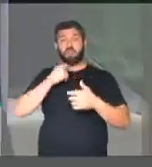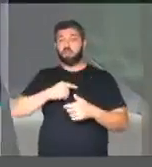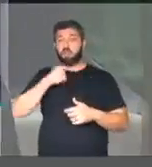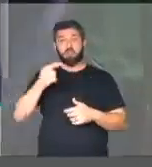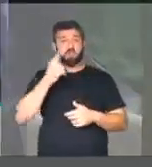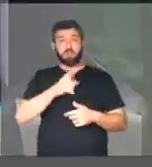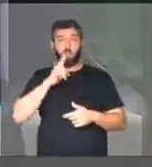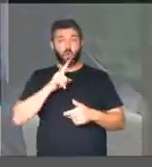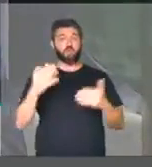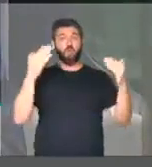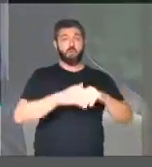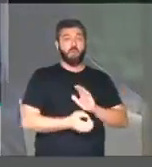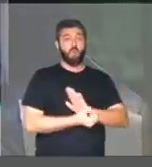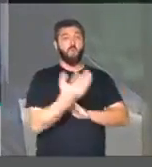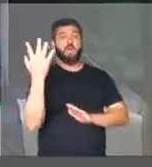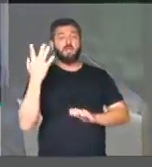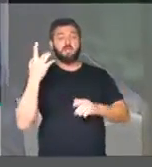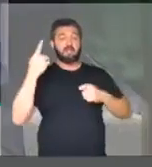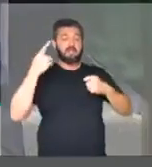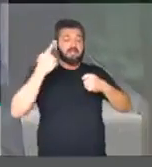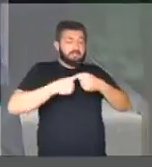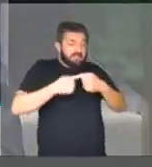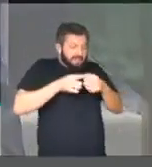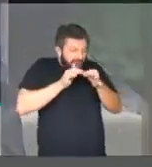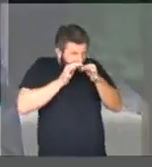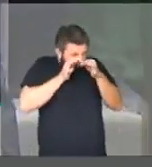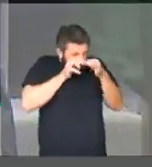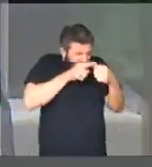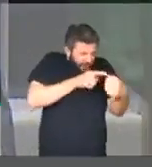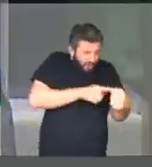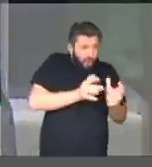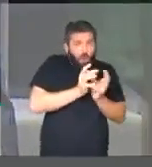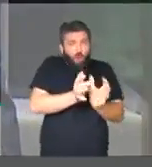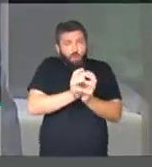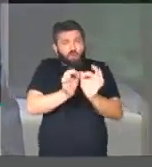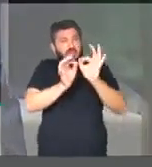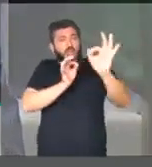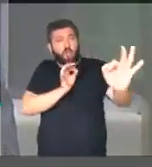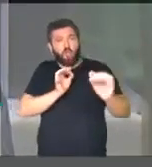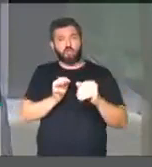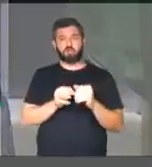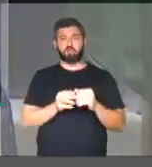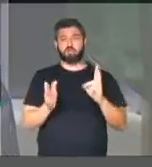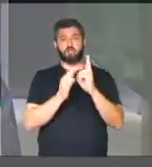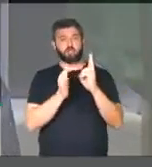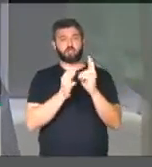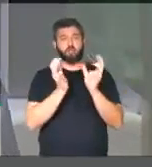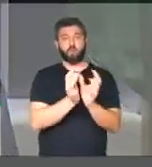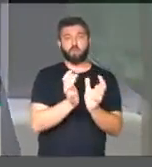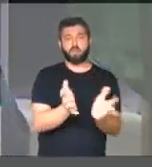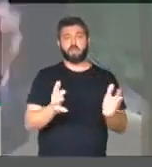falta de profissionais em cidades do interior, em comunidades distantes, em aldeias